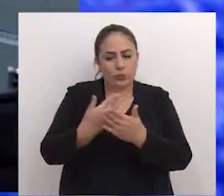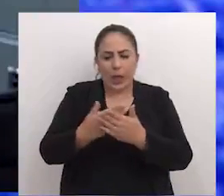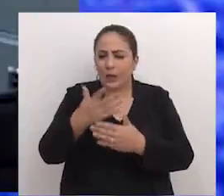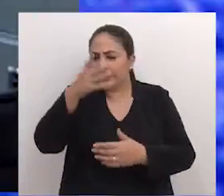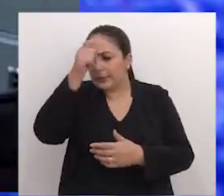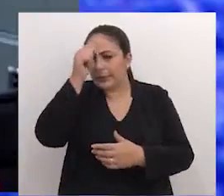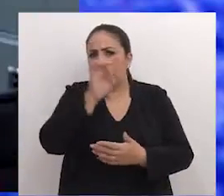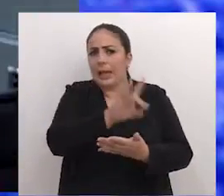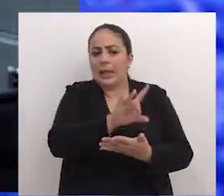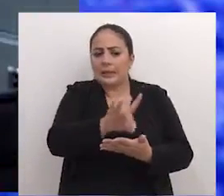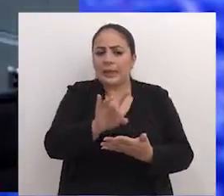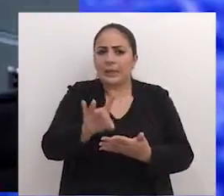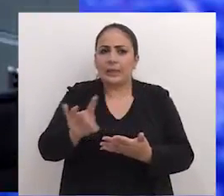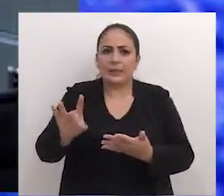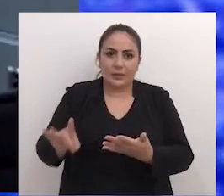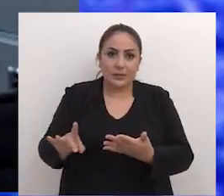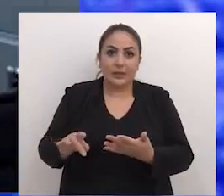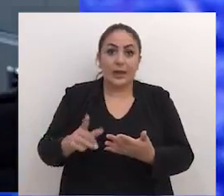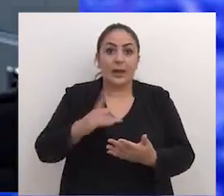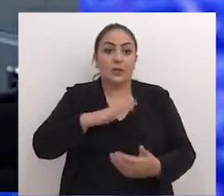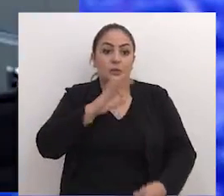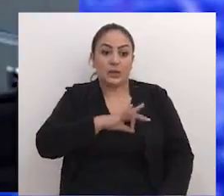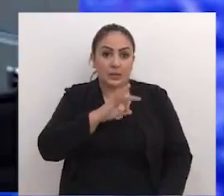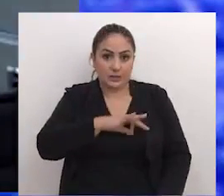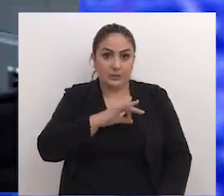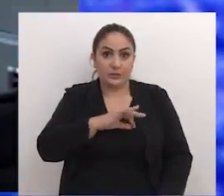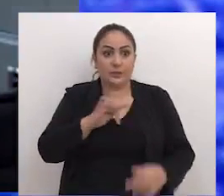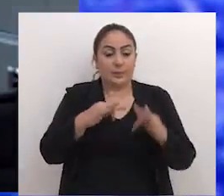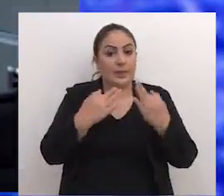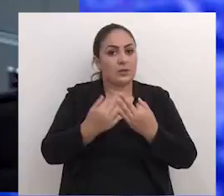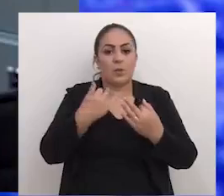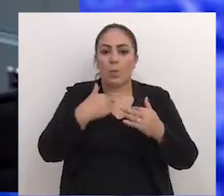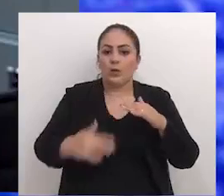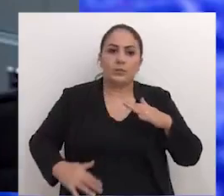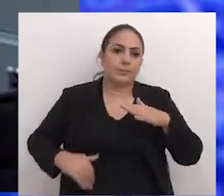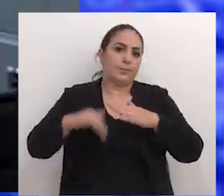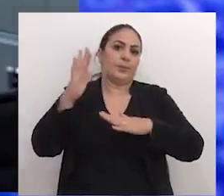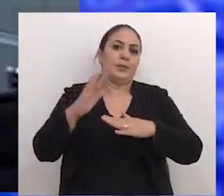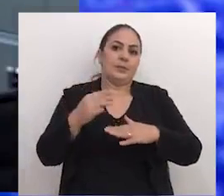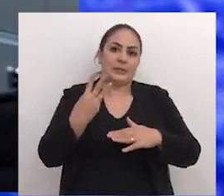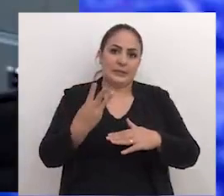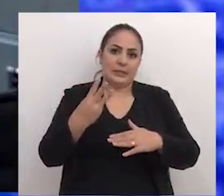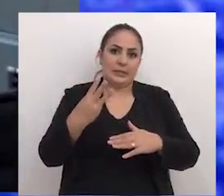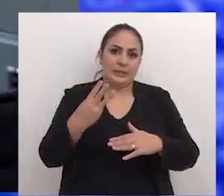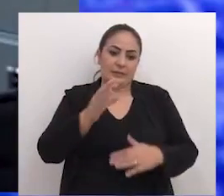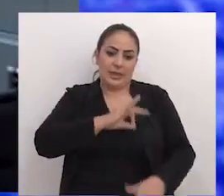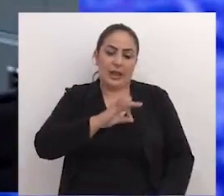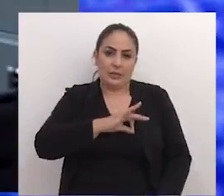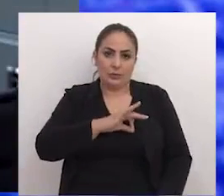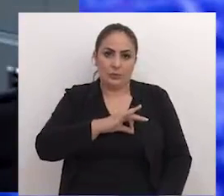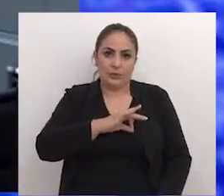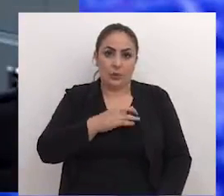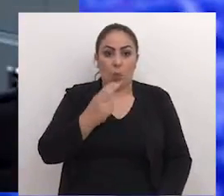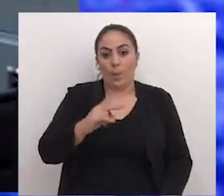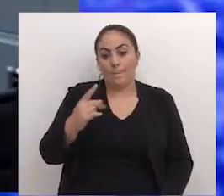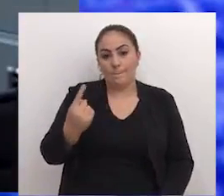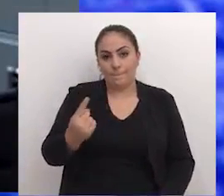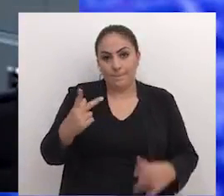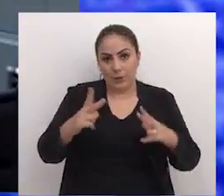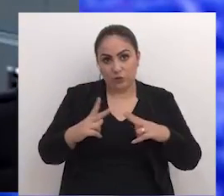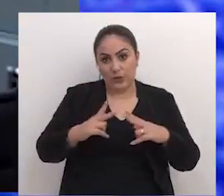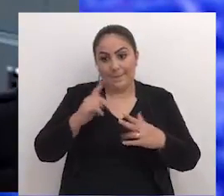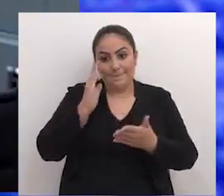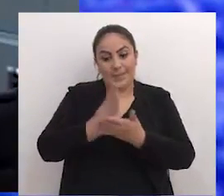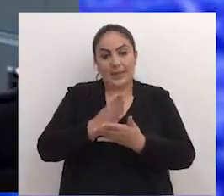é analisar, no caso concreto, a renda familiar, que não pode ultrapassar a 3 salários mínimos, ou individual, meio